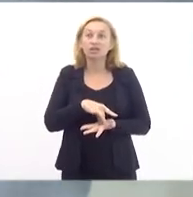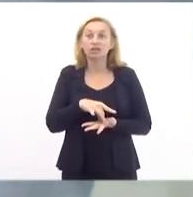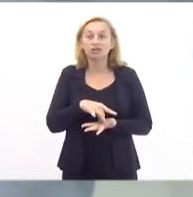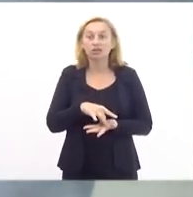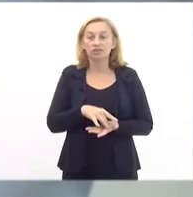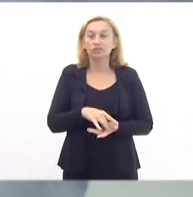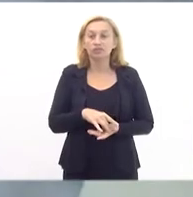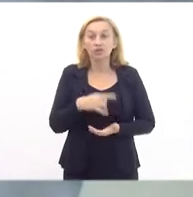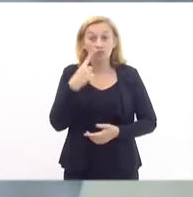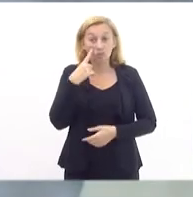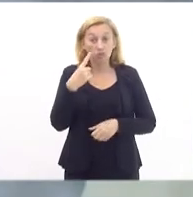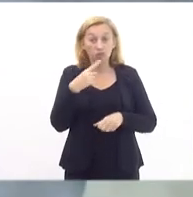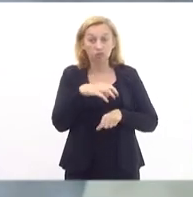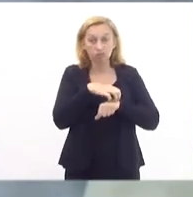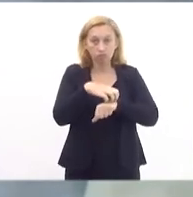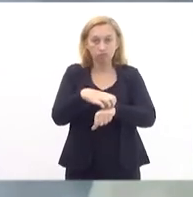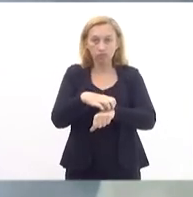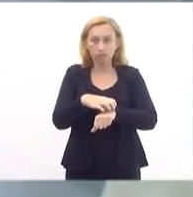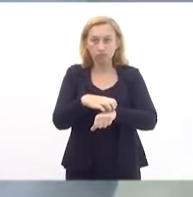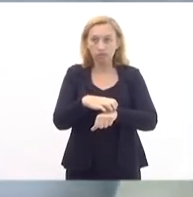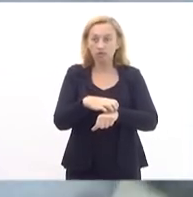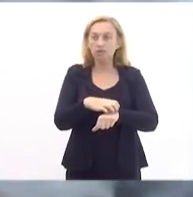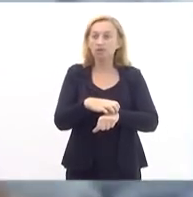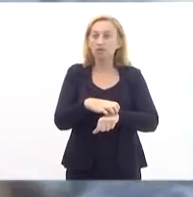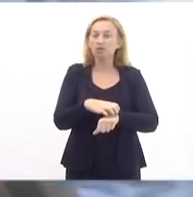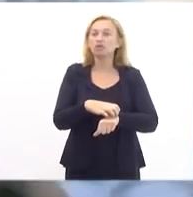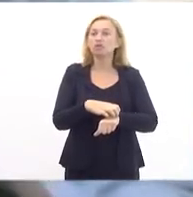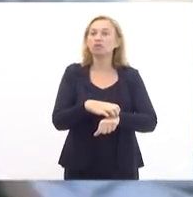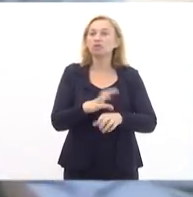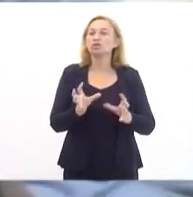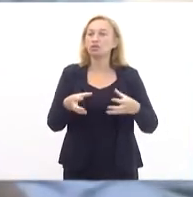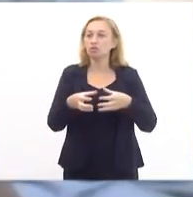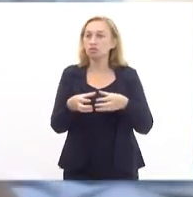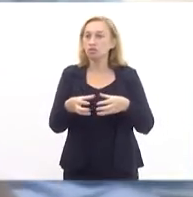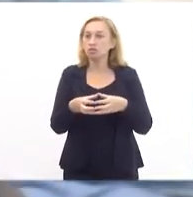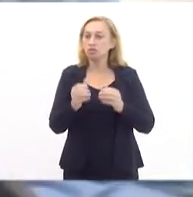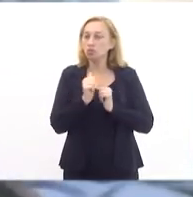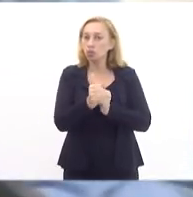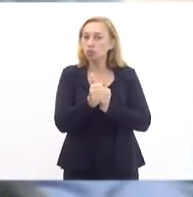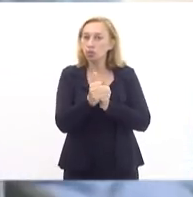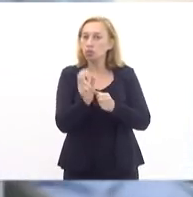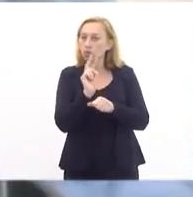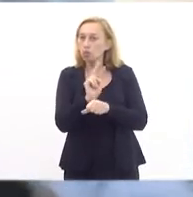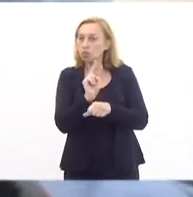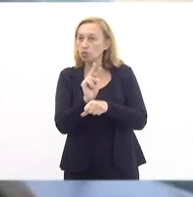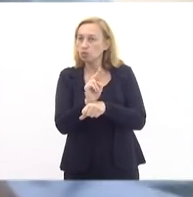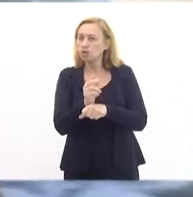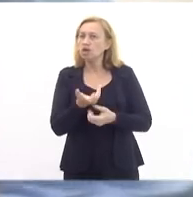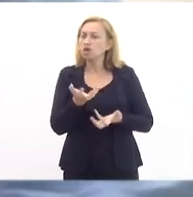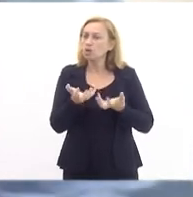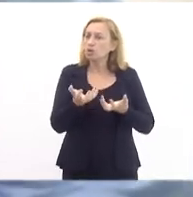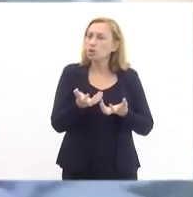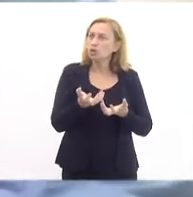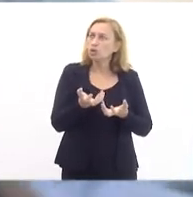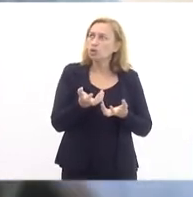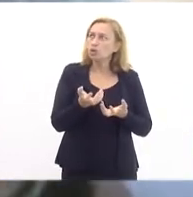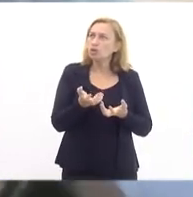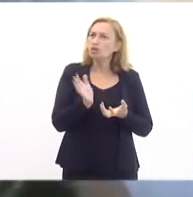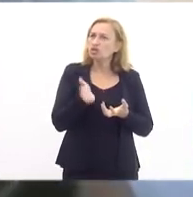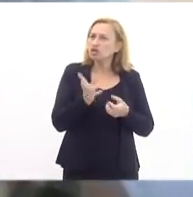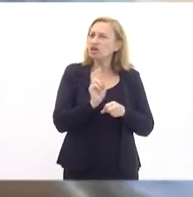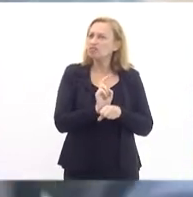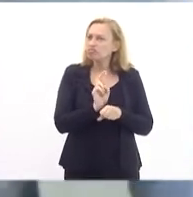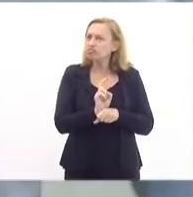Comissão de Transporte, eu tenho acompanhado o resultado da fiscalização, e essa fiscalização a gente